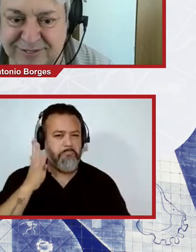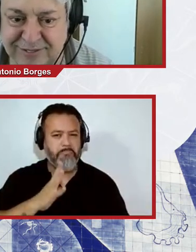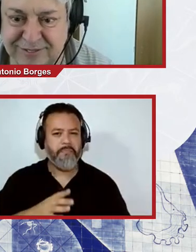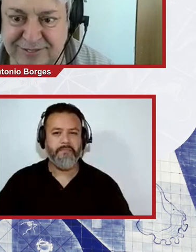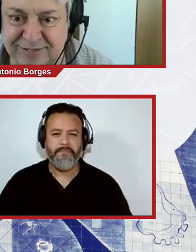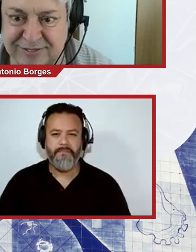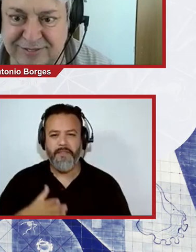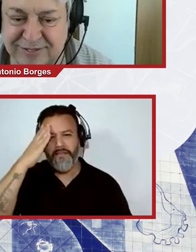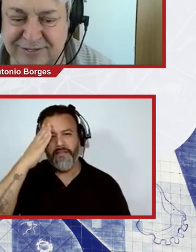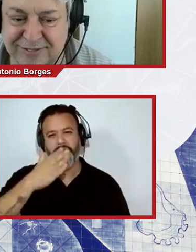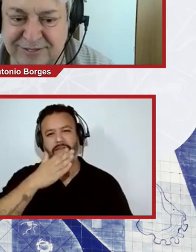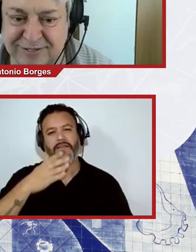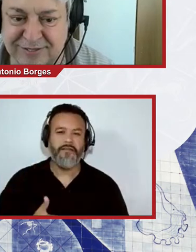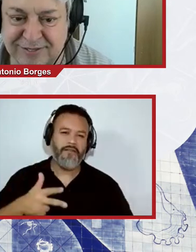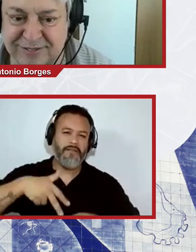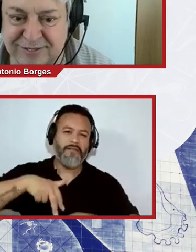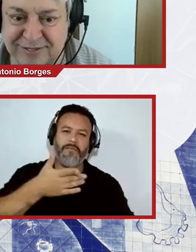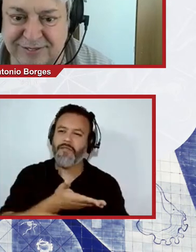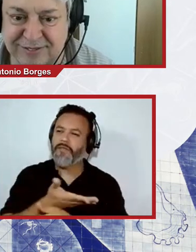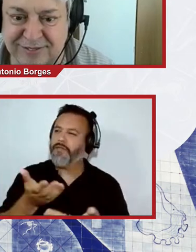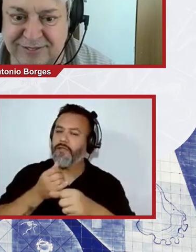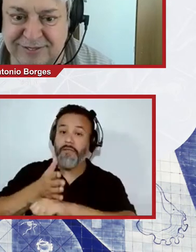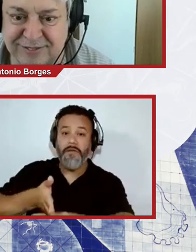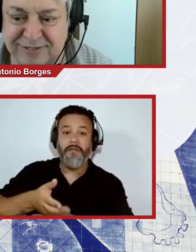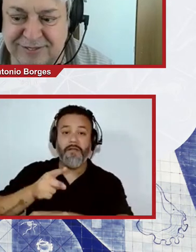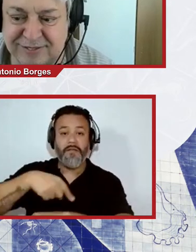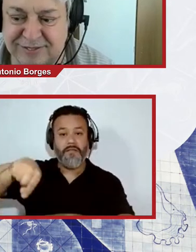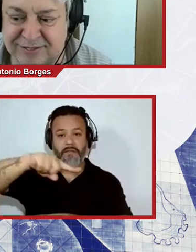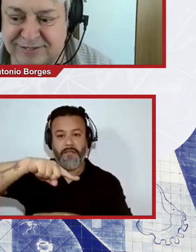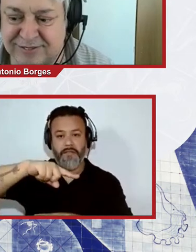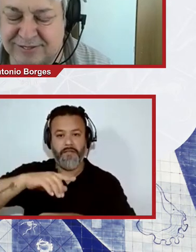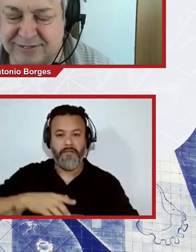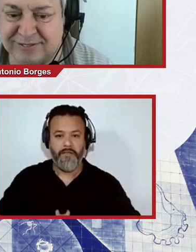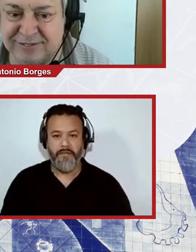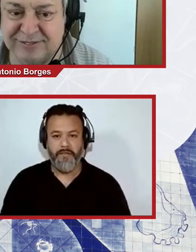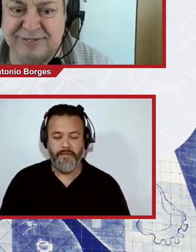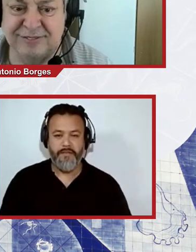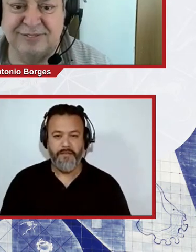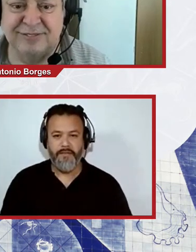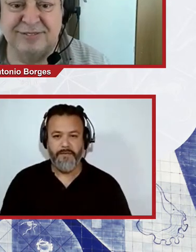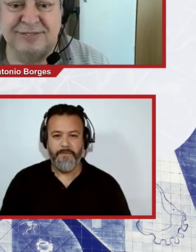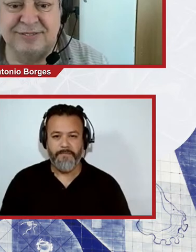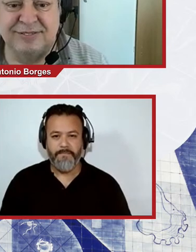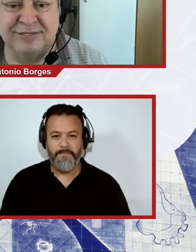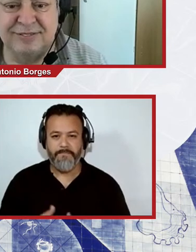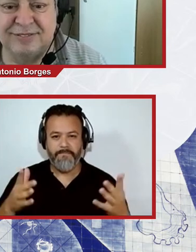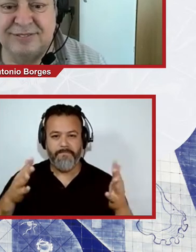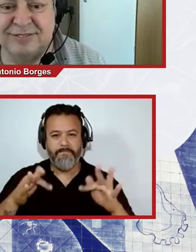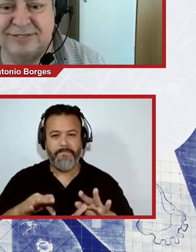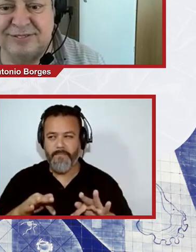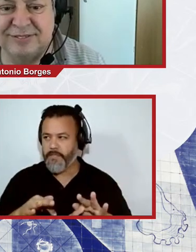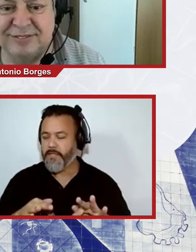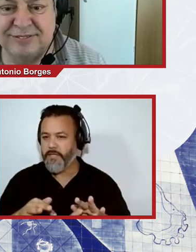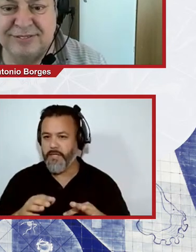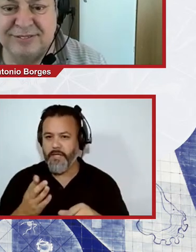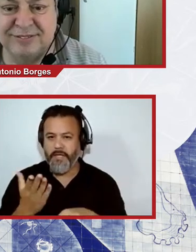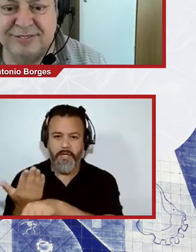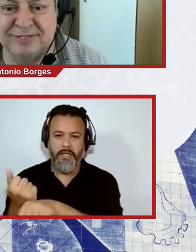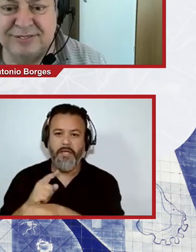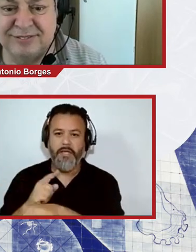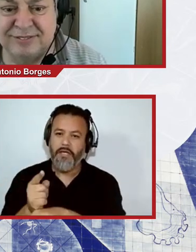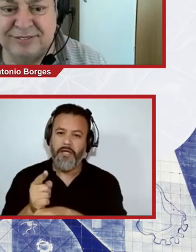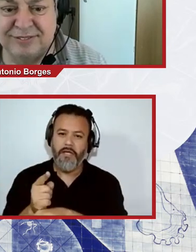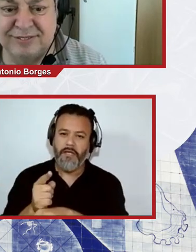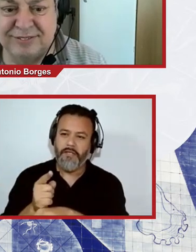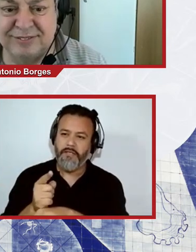Agradeço mais uma vez a presença. Queria, já que a gente está encerrando, antes de passar a palavra para a Marli, desejar para